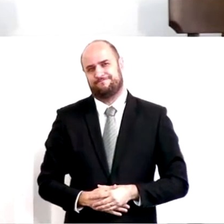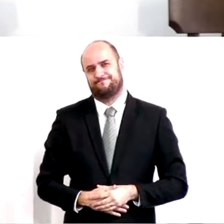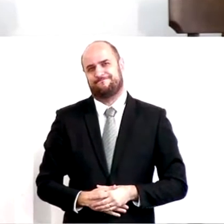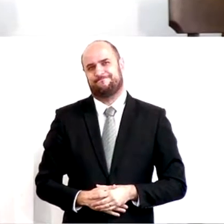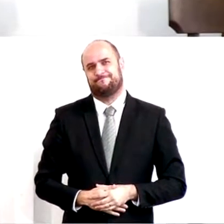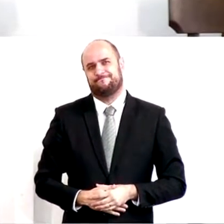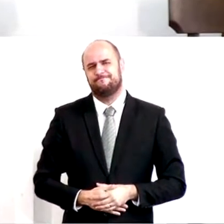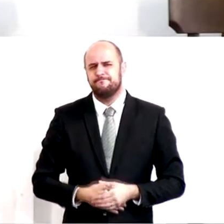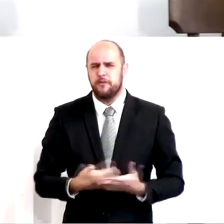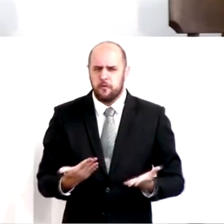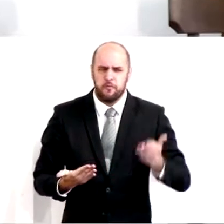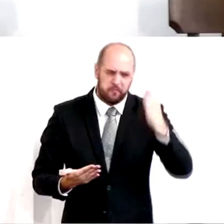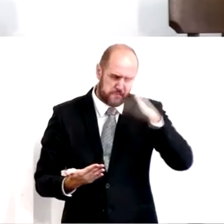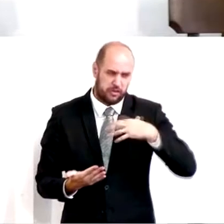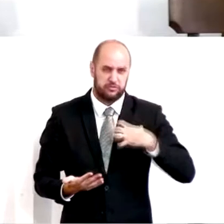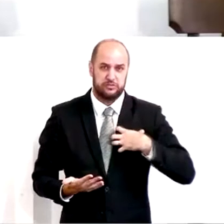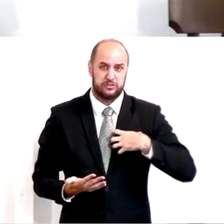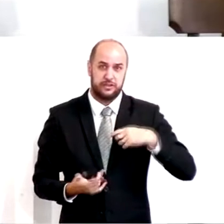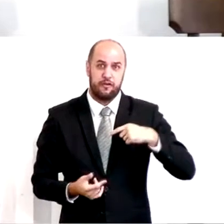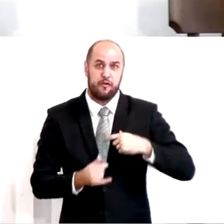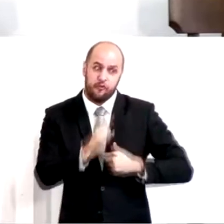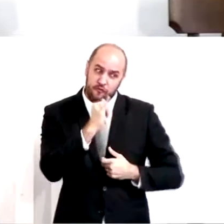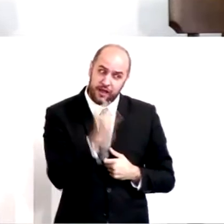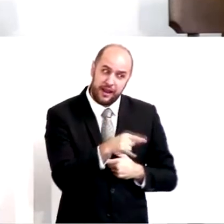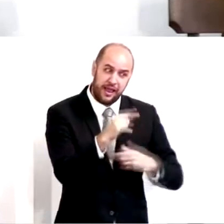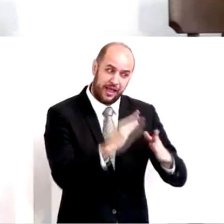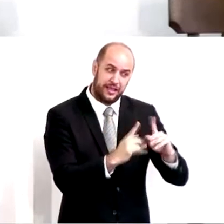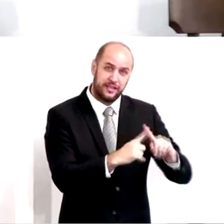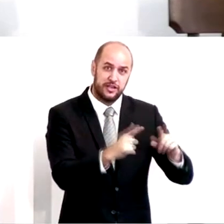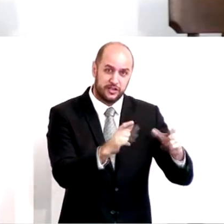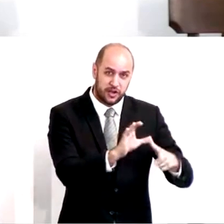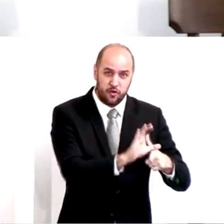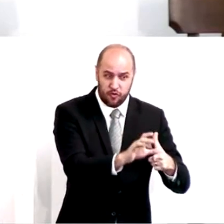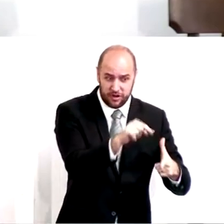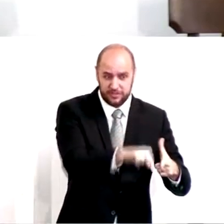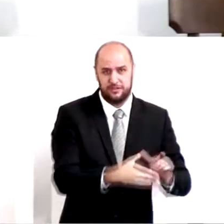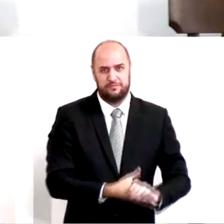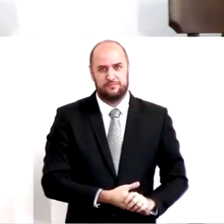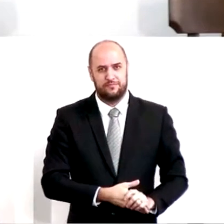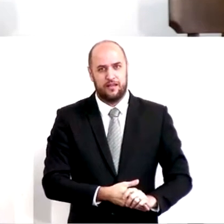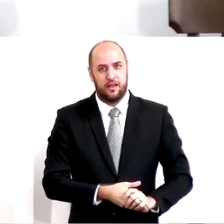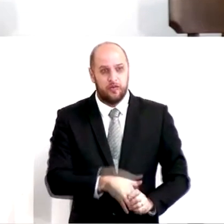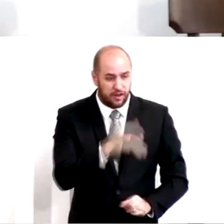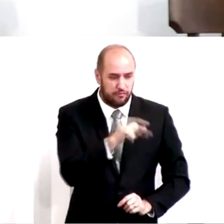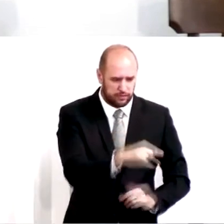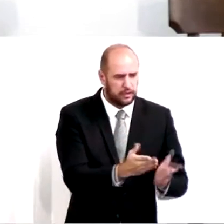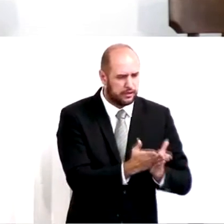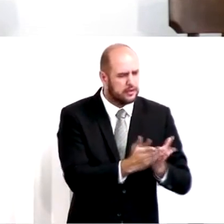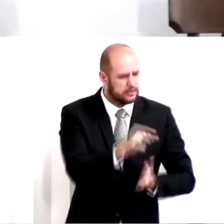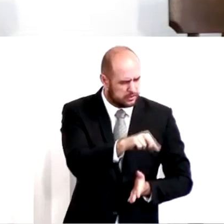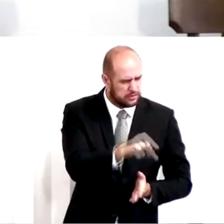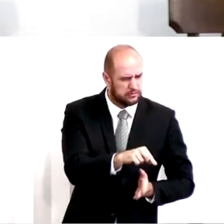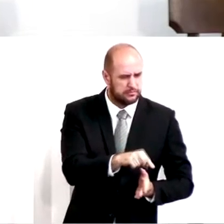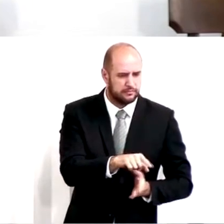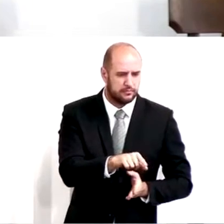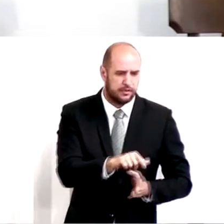É sobre isso que Paulo está falando com os coríntios. Está dizendo, vocês são cristãos nesse lugar, está cheio de idolatria ao redor.